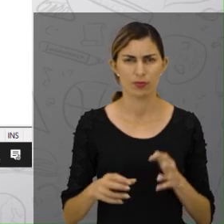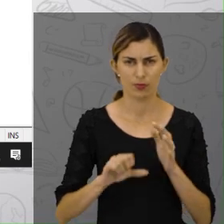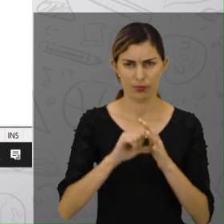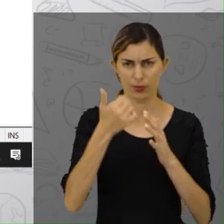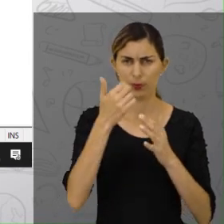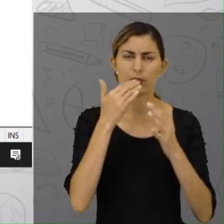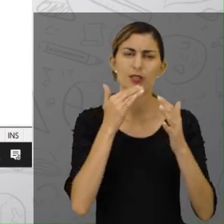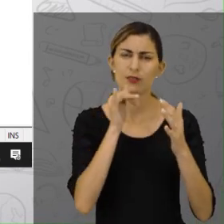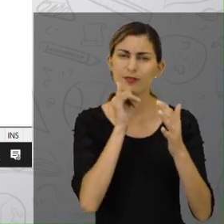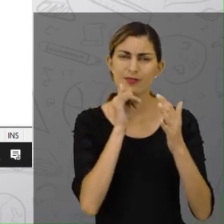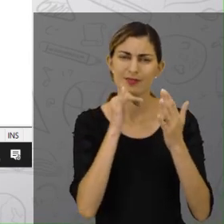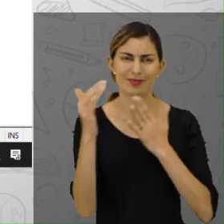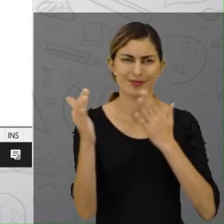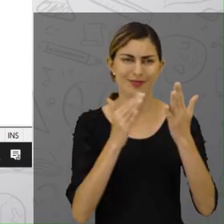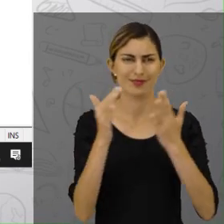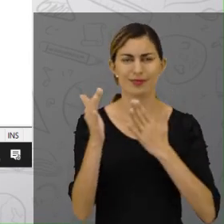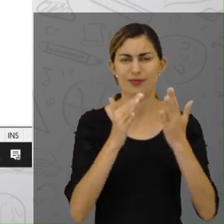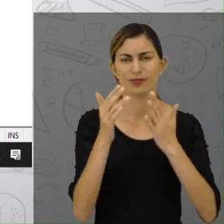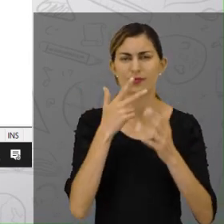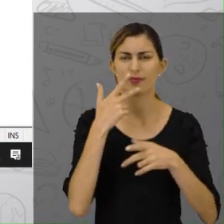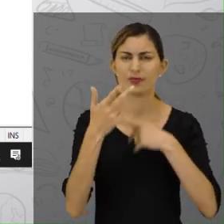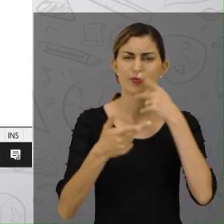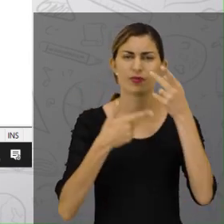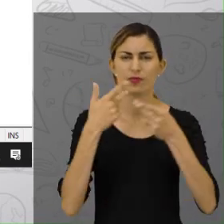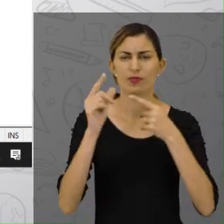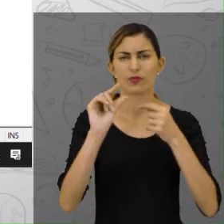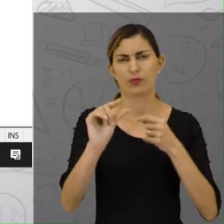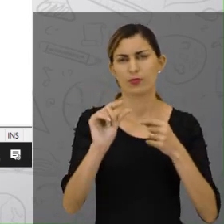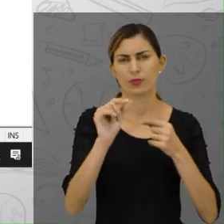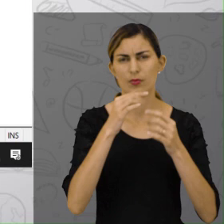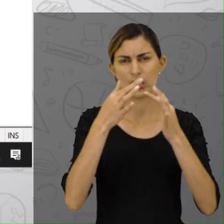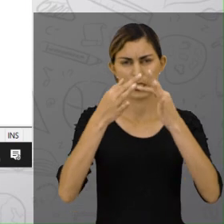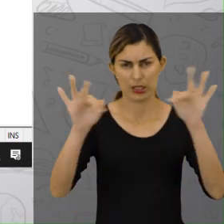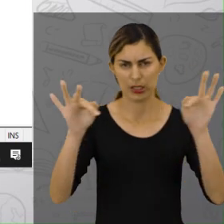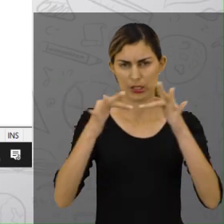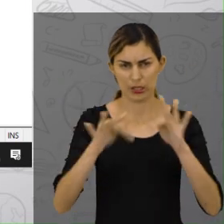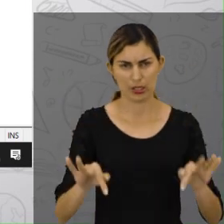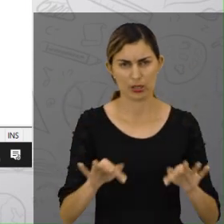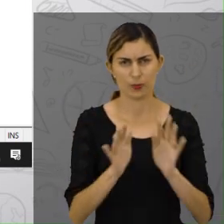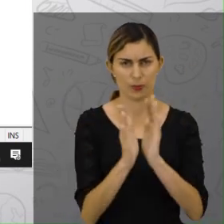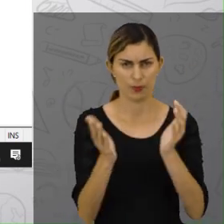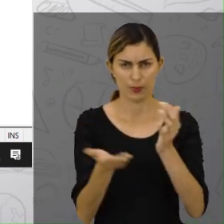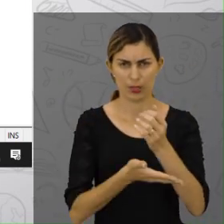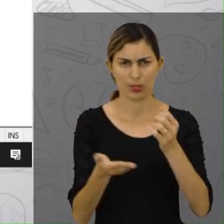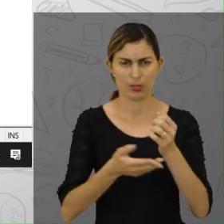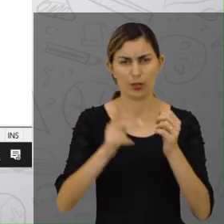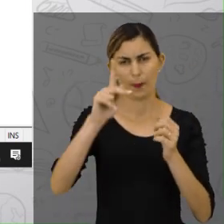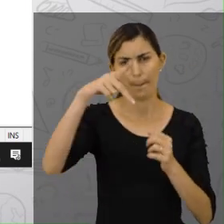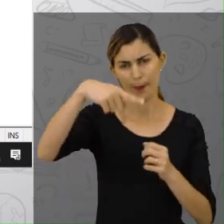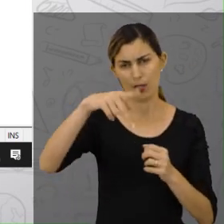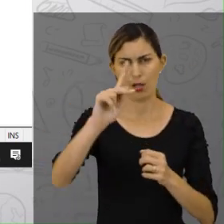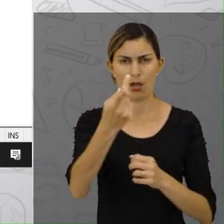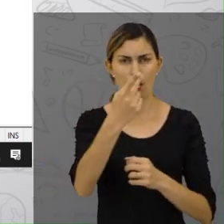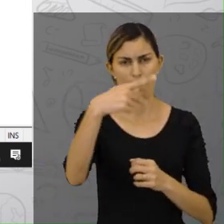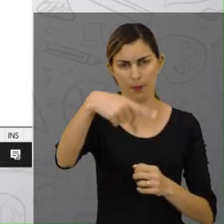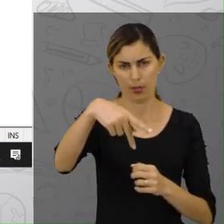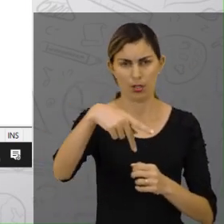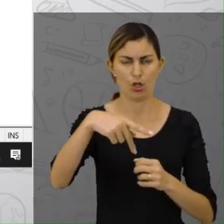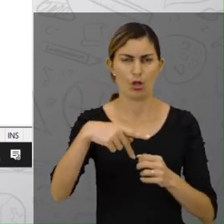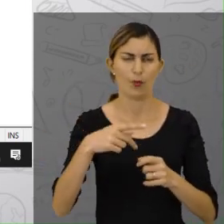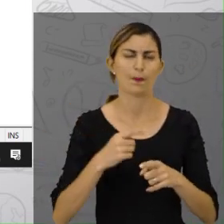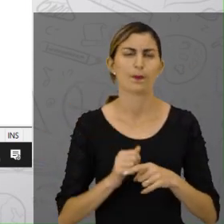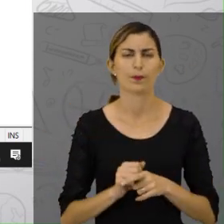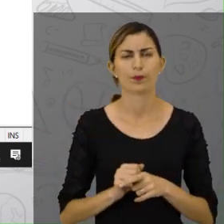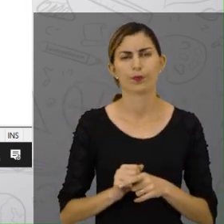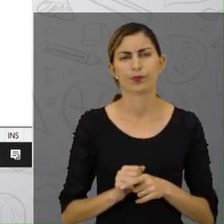No primeiro exemplo, vamos falar um pouco da sintaxe básica do PHP e do